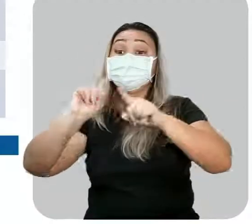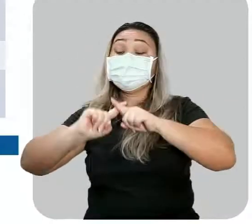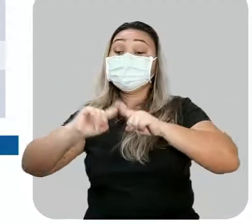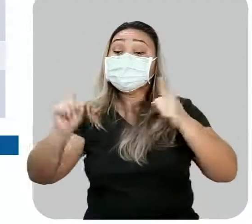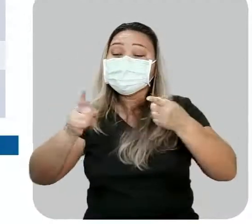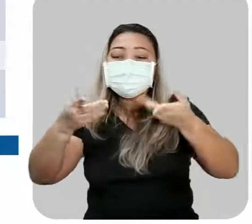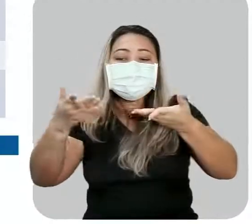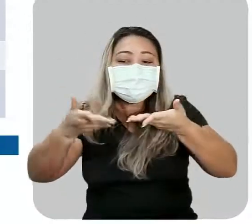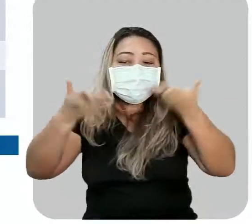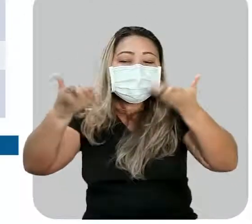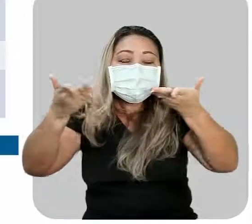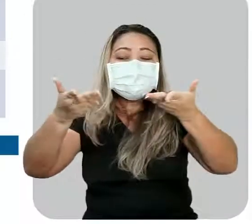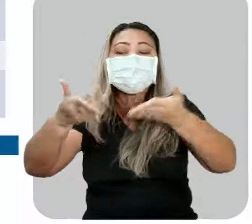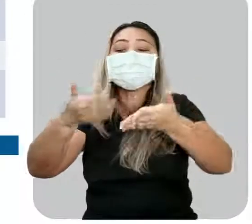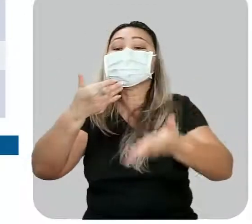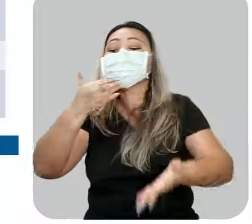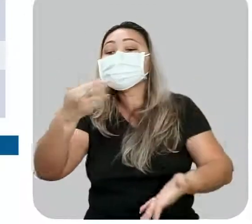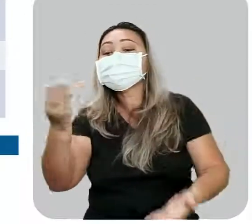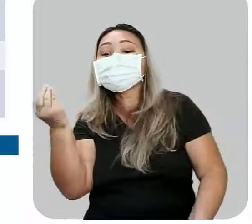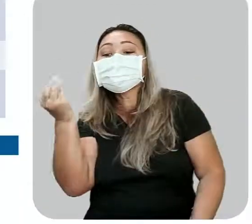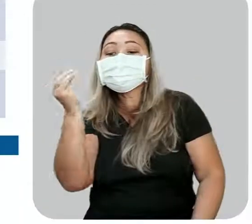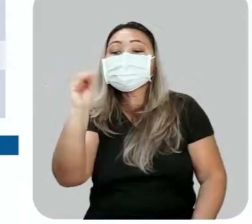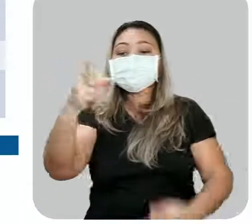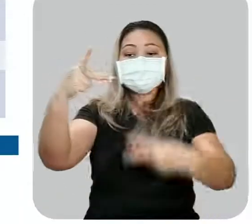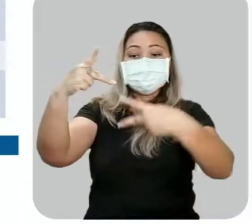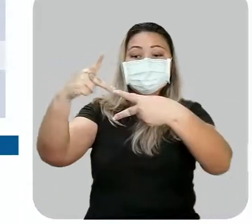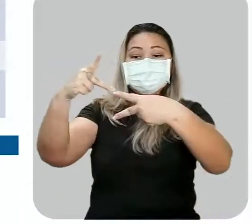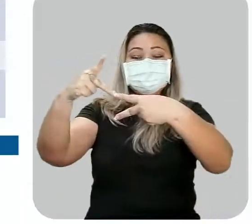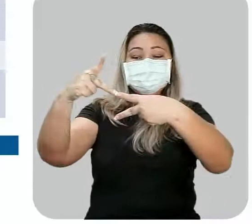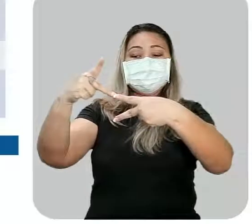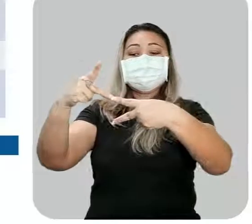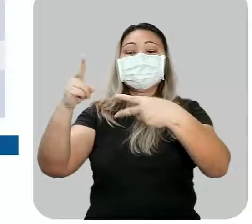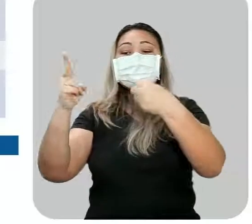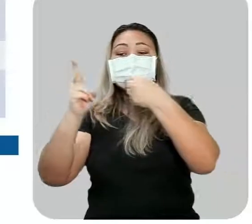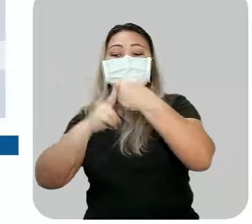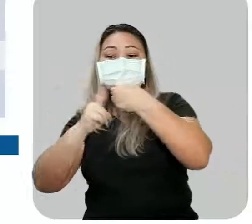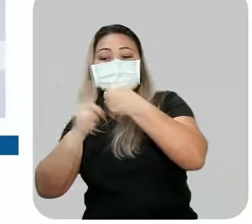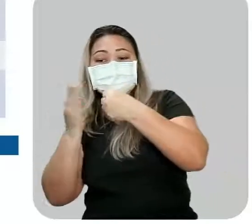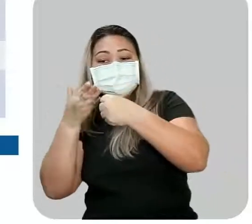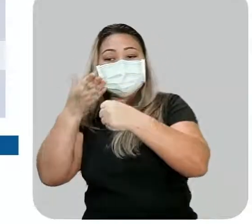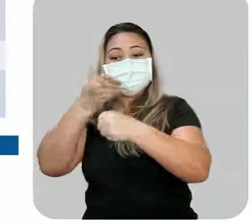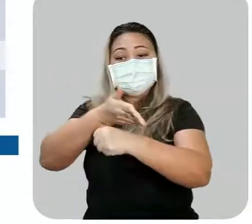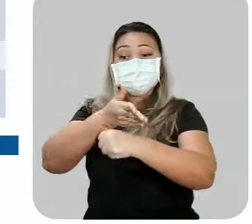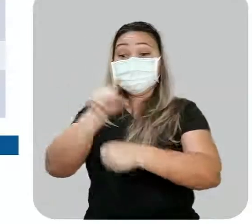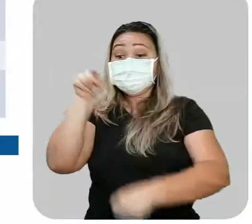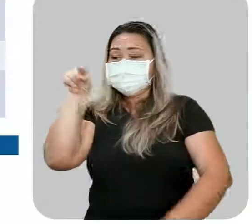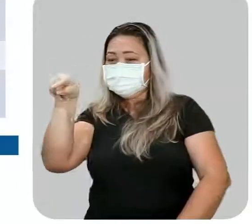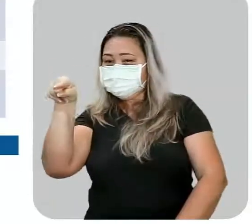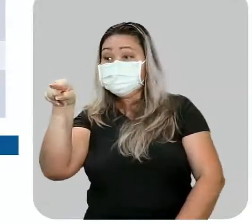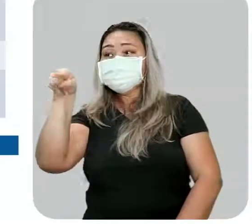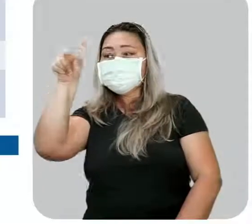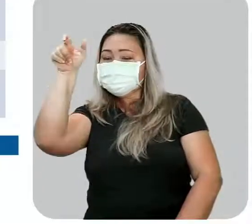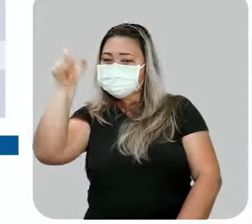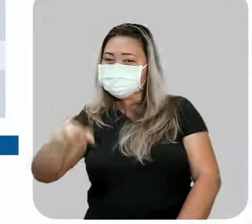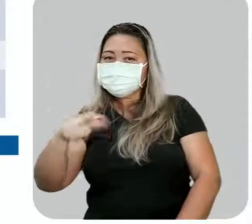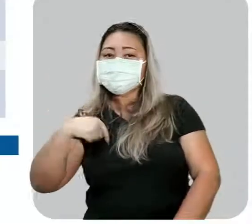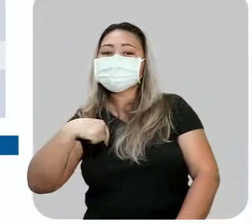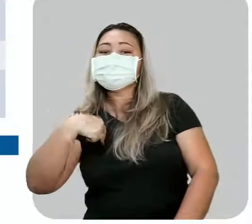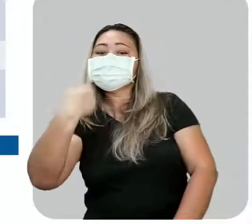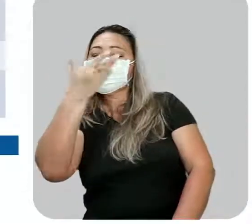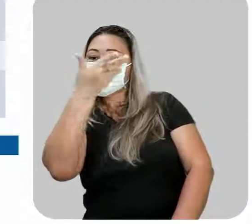contentar, ele vai pedir a preposição. Ele vai ser verbo transitivo indireto. Tua